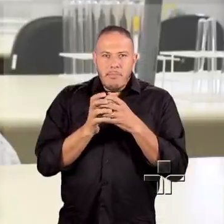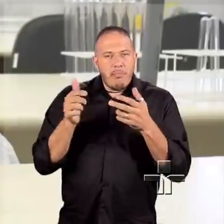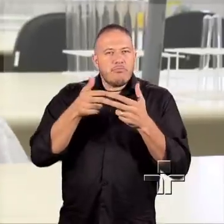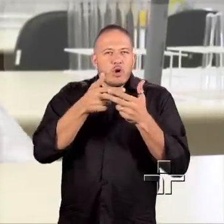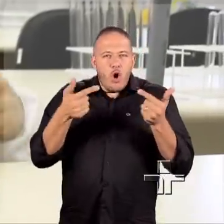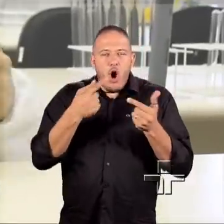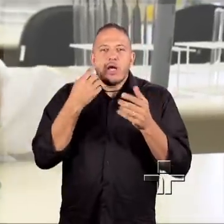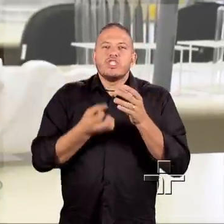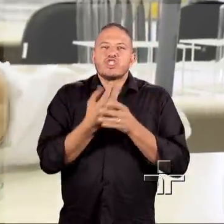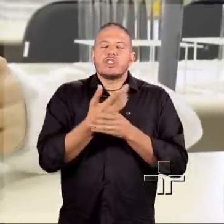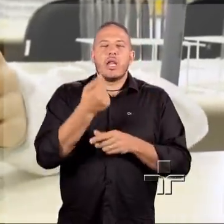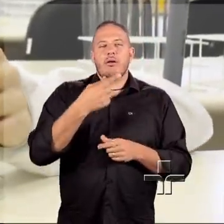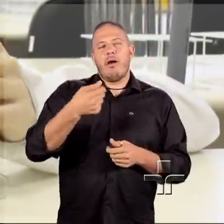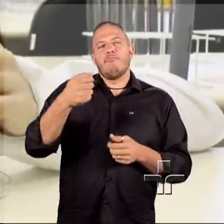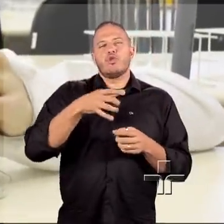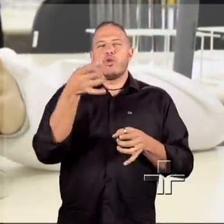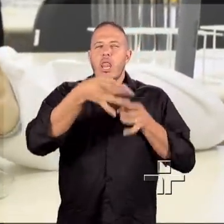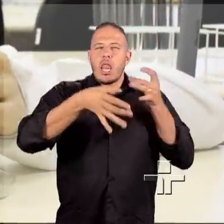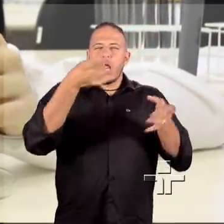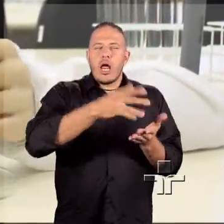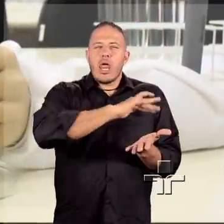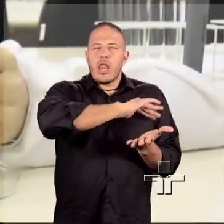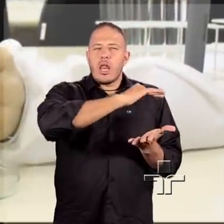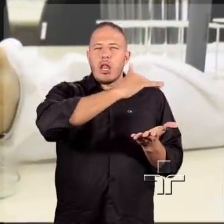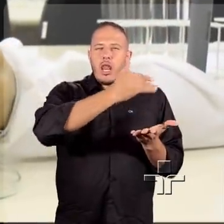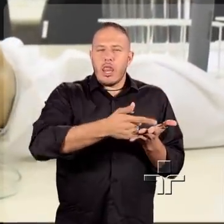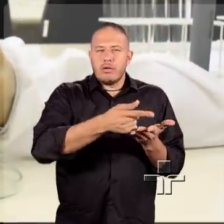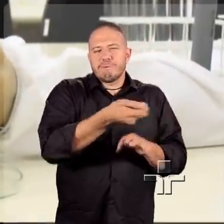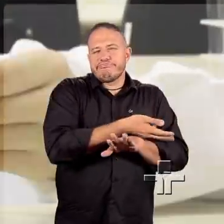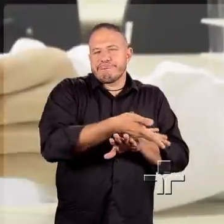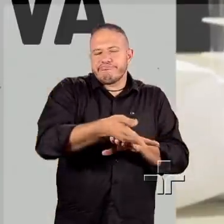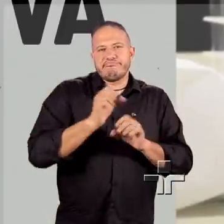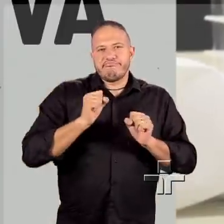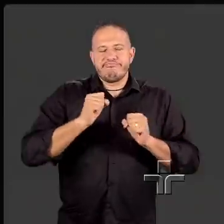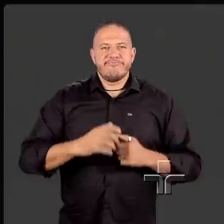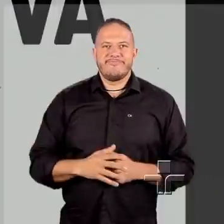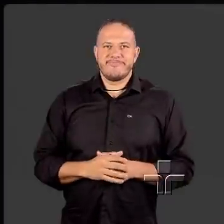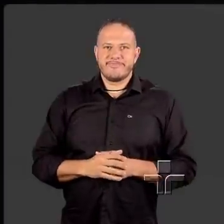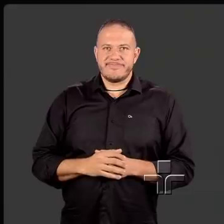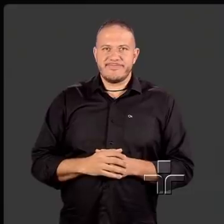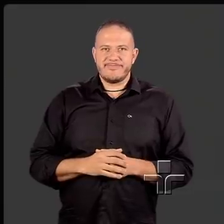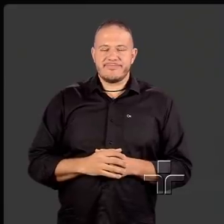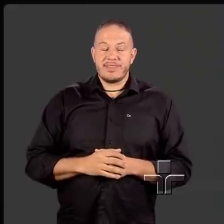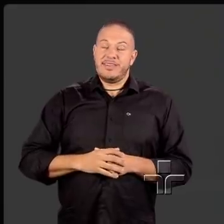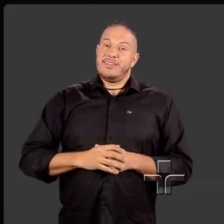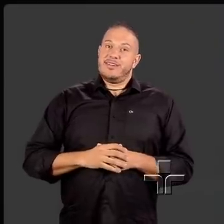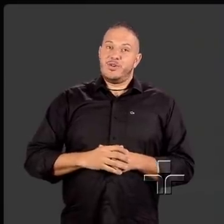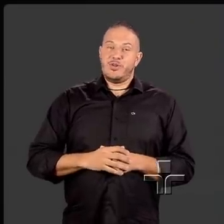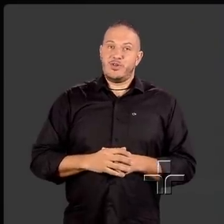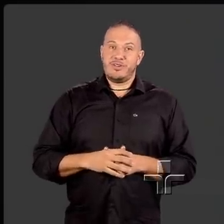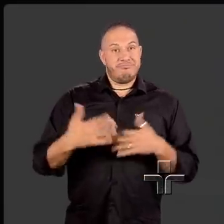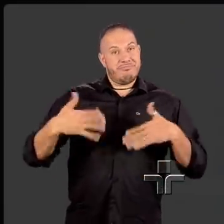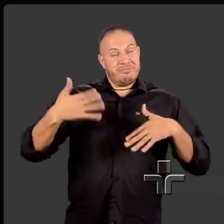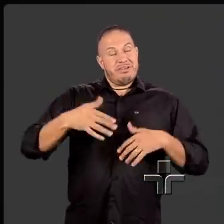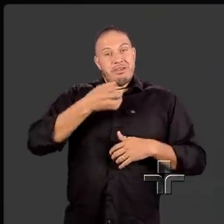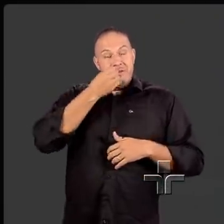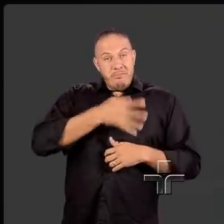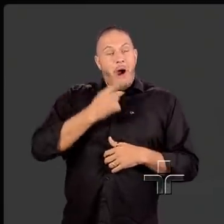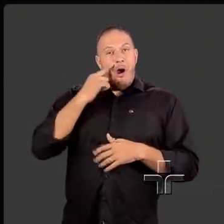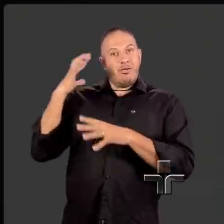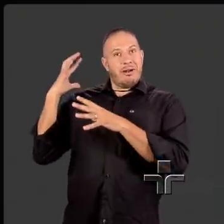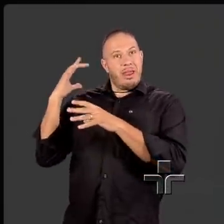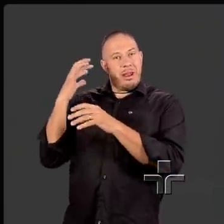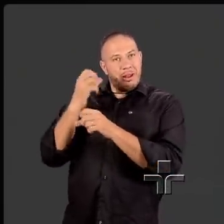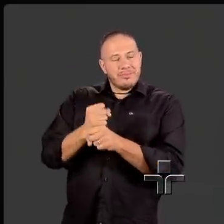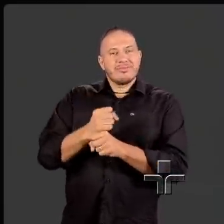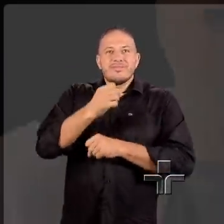que geram uma alta quantidade de resíduos na agricultura. Que bom ver numa retrospectiva do ano